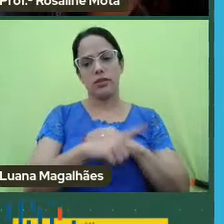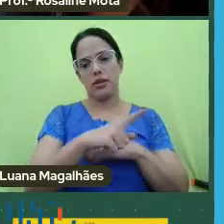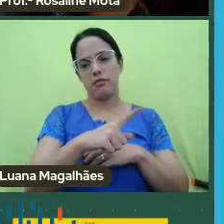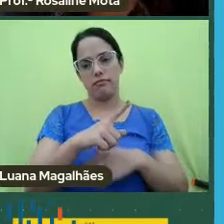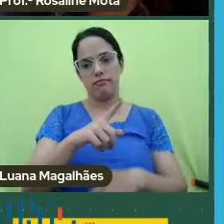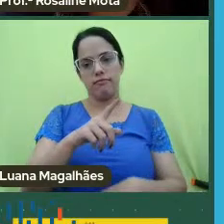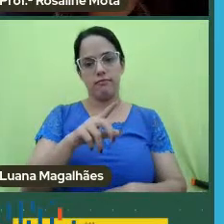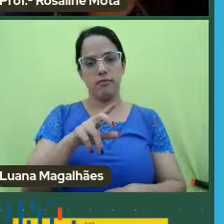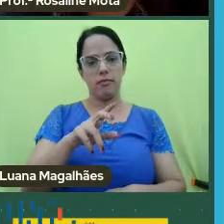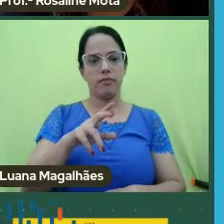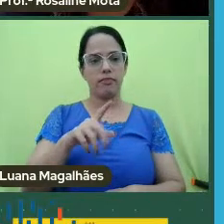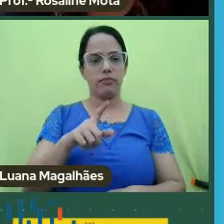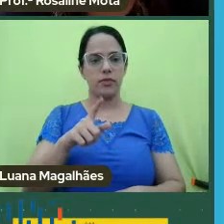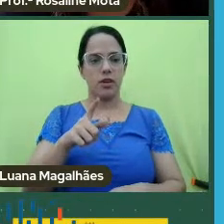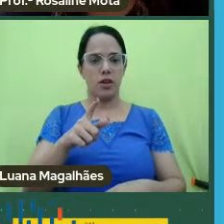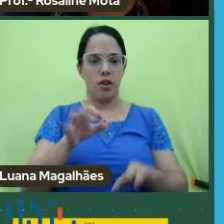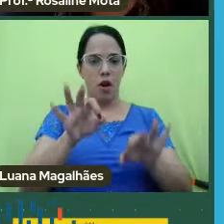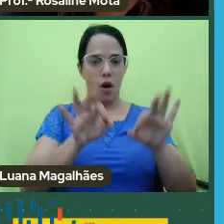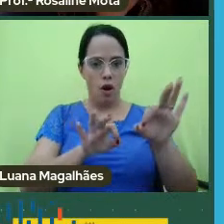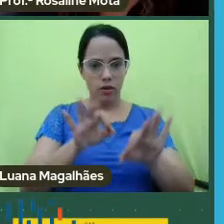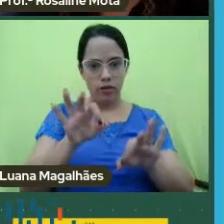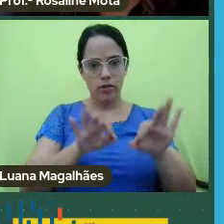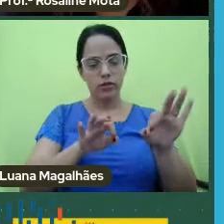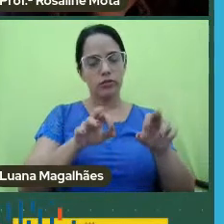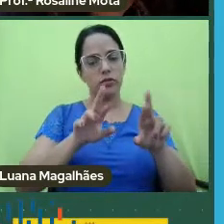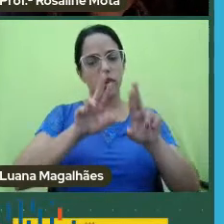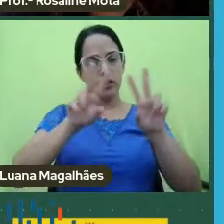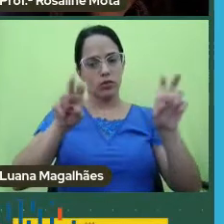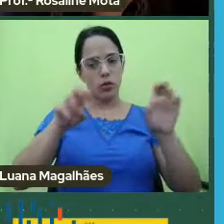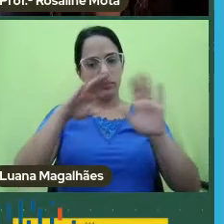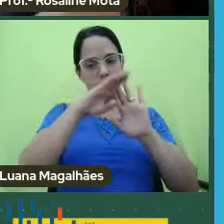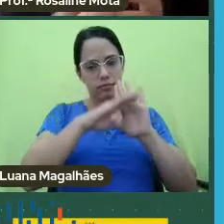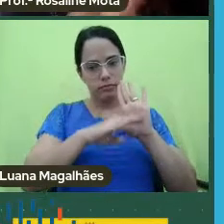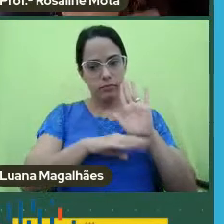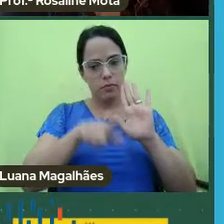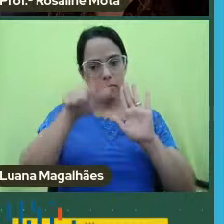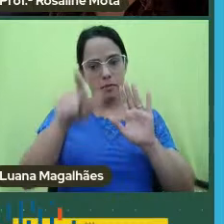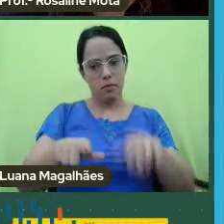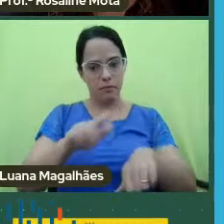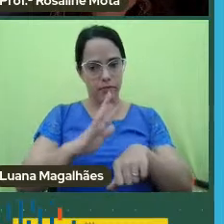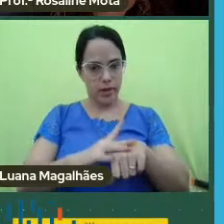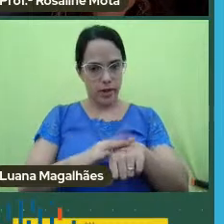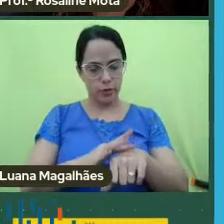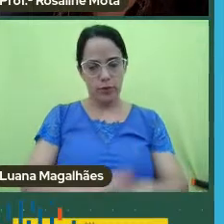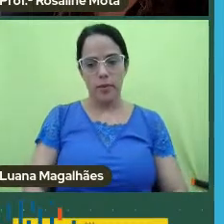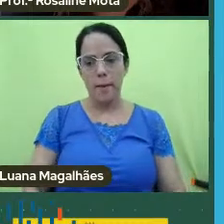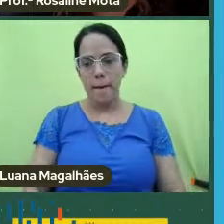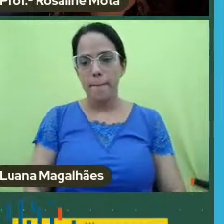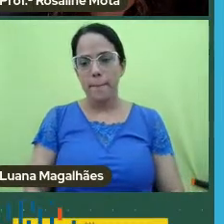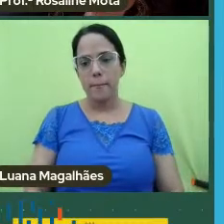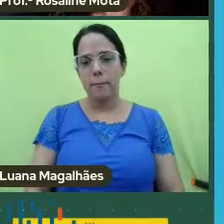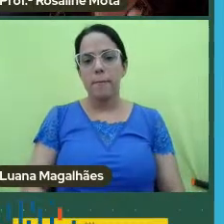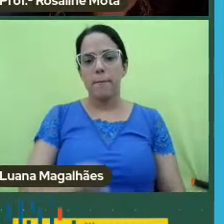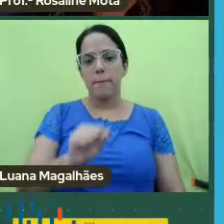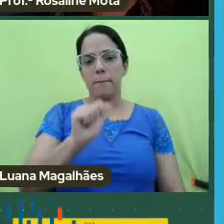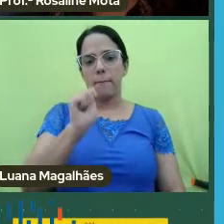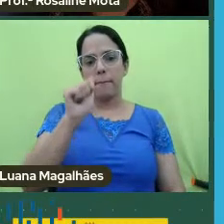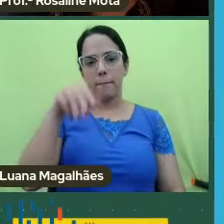ao prontuário do paciente. Ora, a gente tem o SAMI,